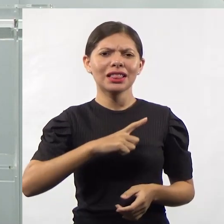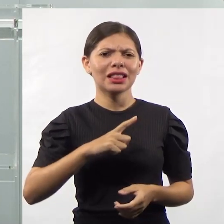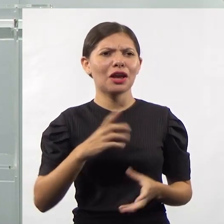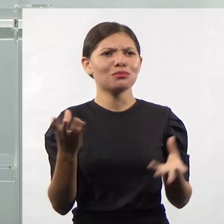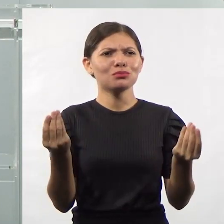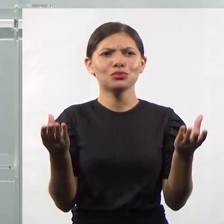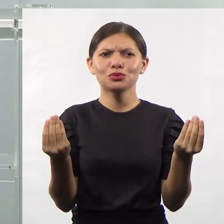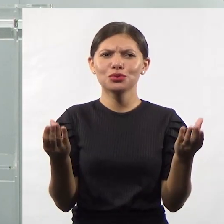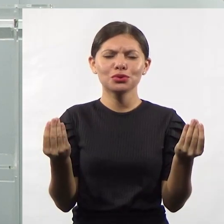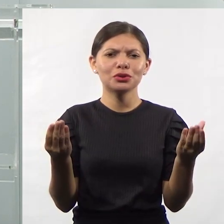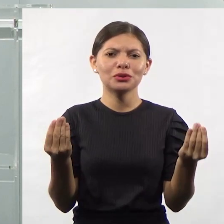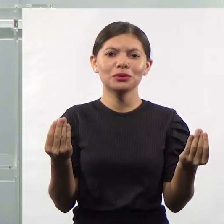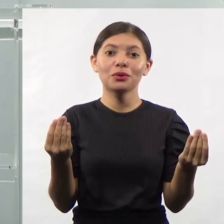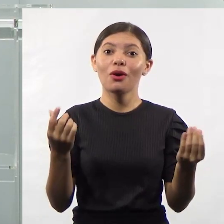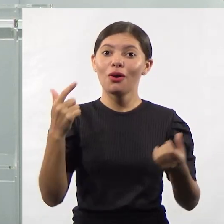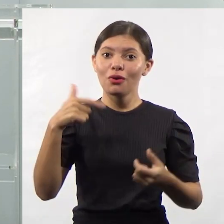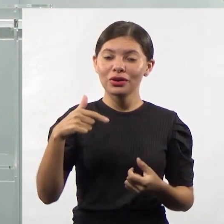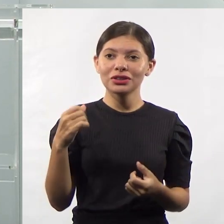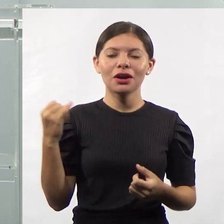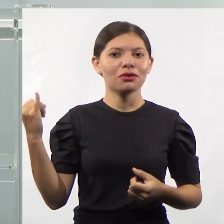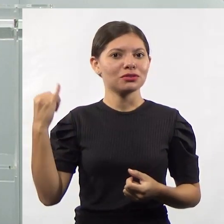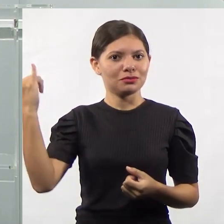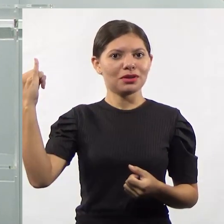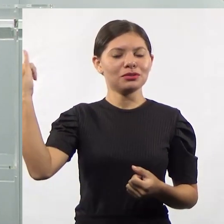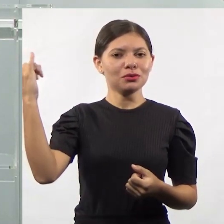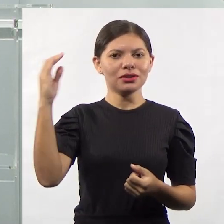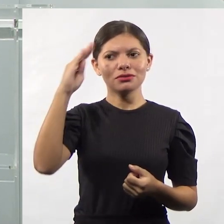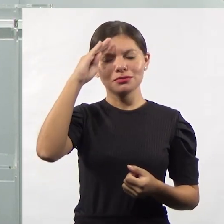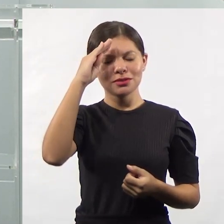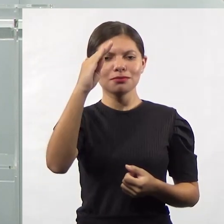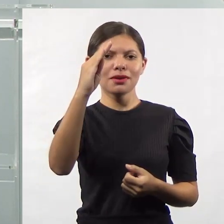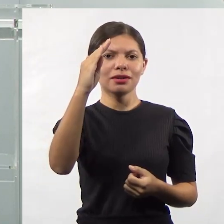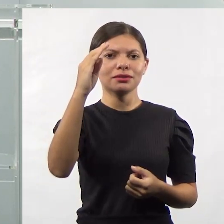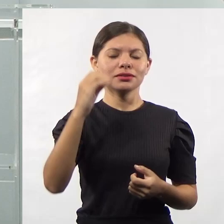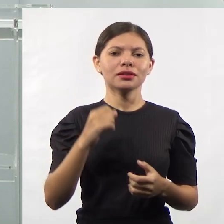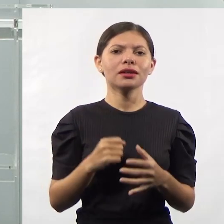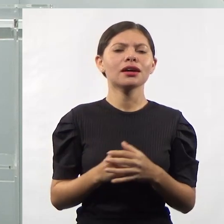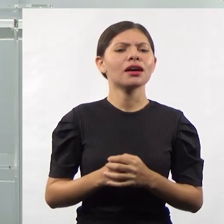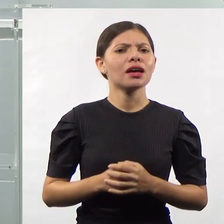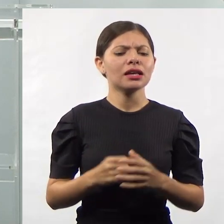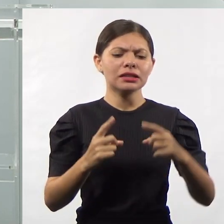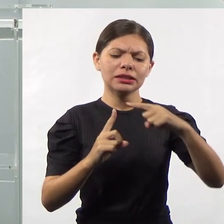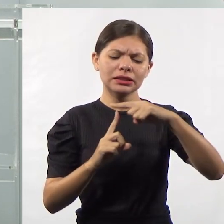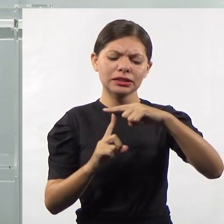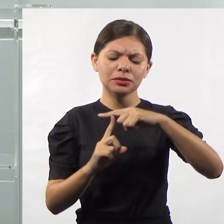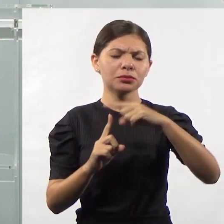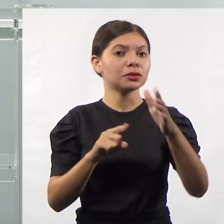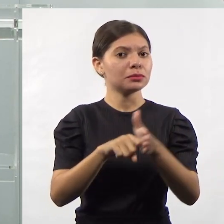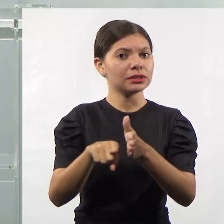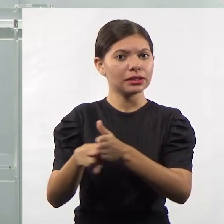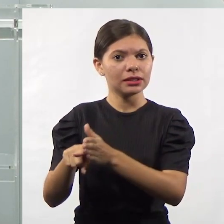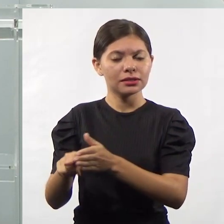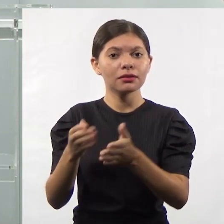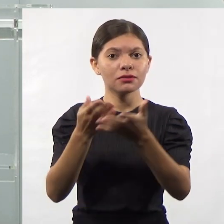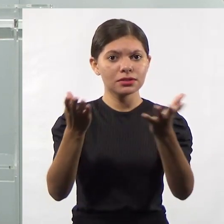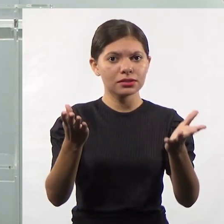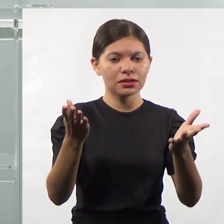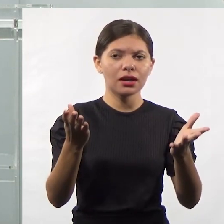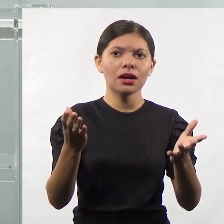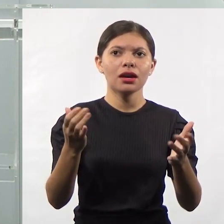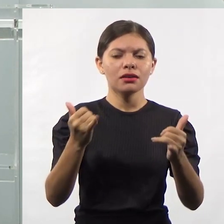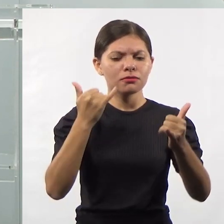e nós vamos estudar os principais, evidentemente. E esses tipos de pesquisa que você tem que informar na